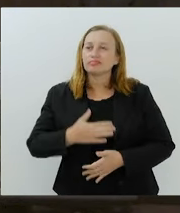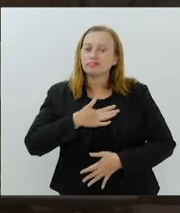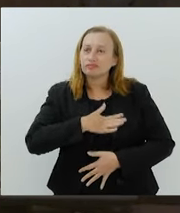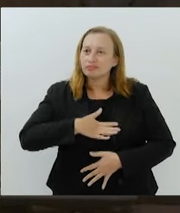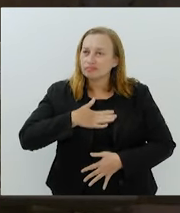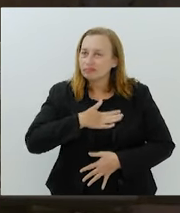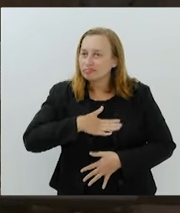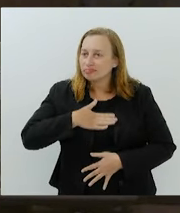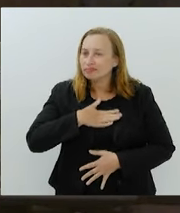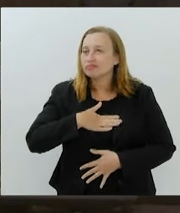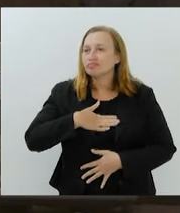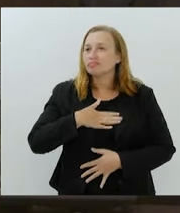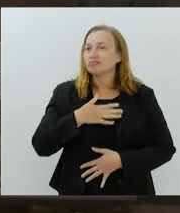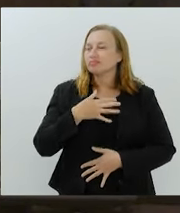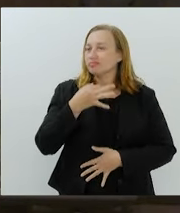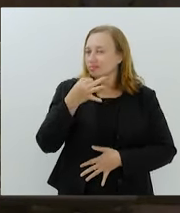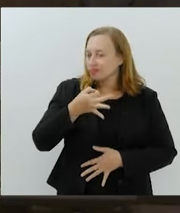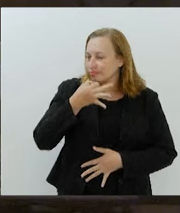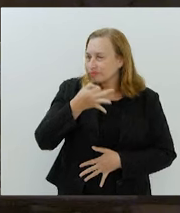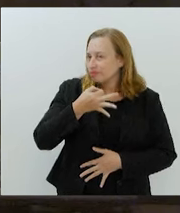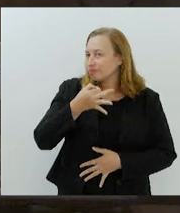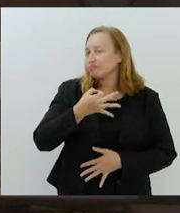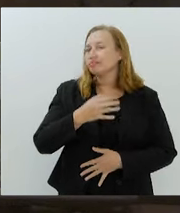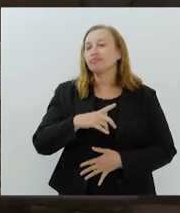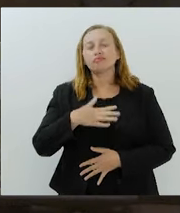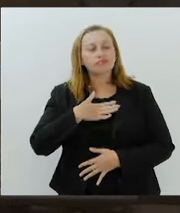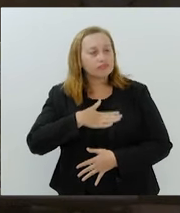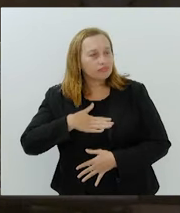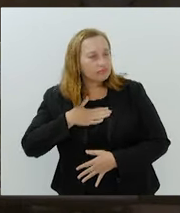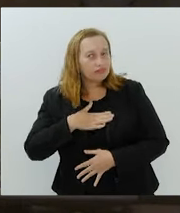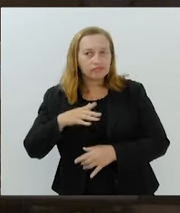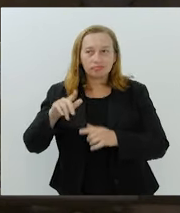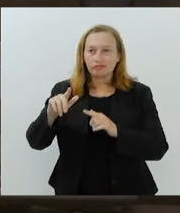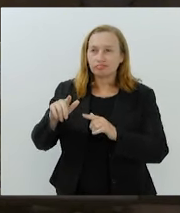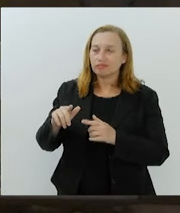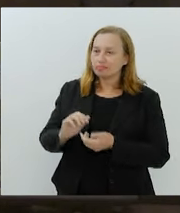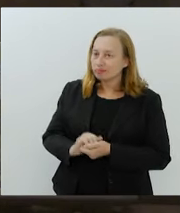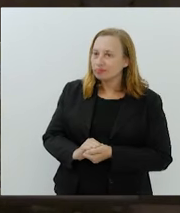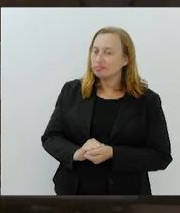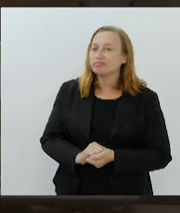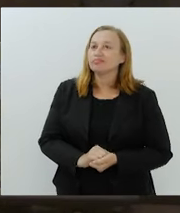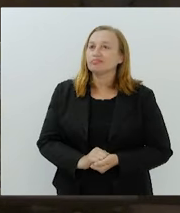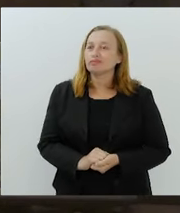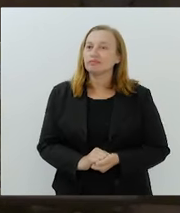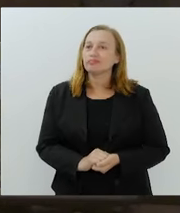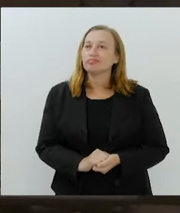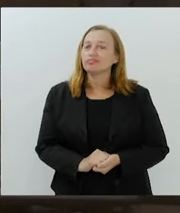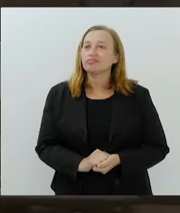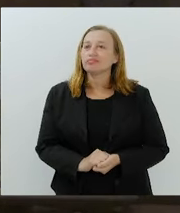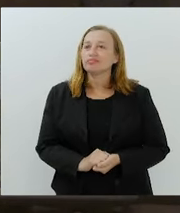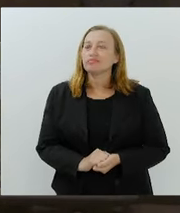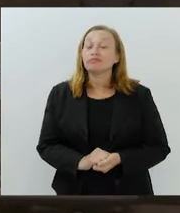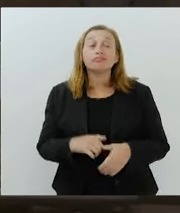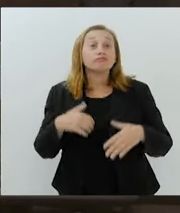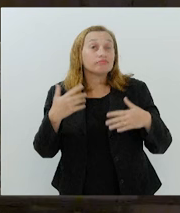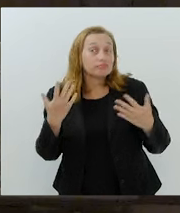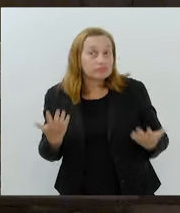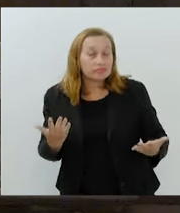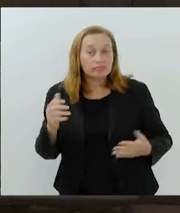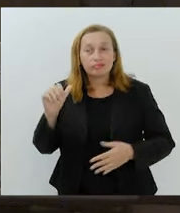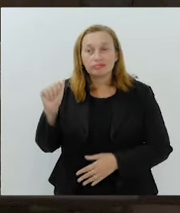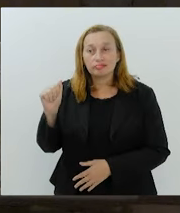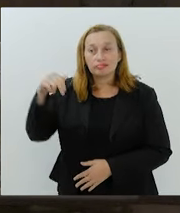uma sugestão, gosta de receber uma crítica, desde que seja suave e construtiva. Então, André é uma